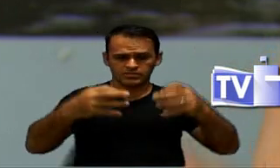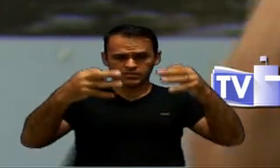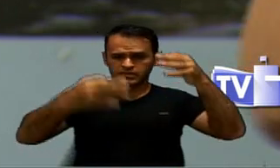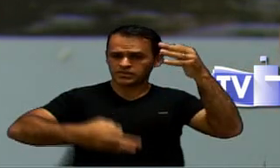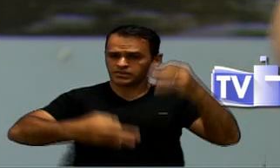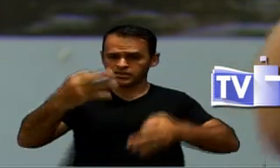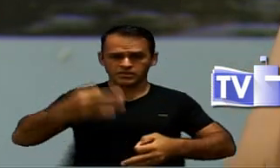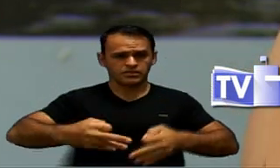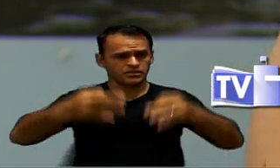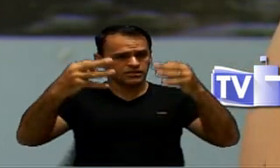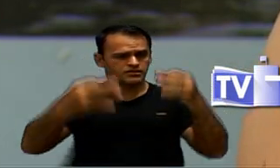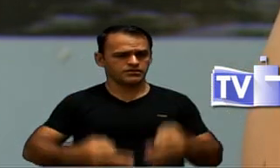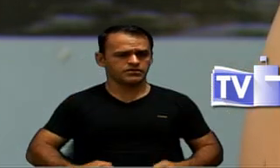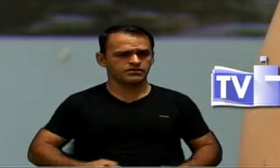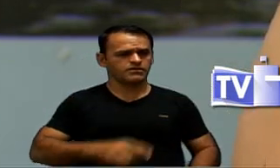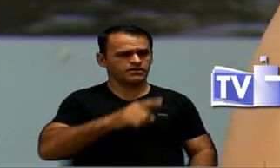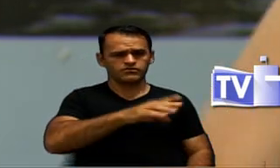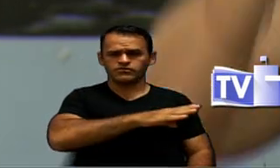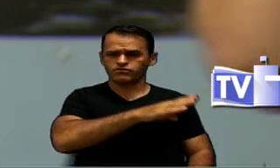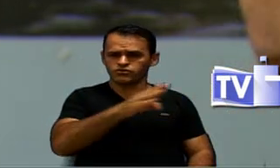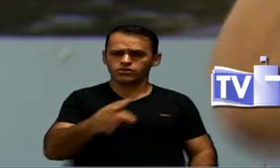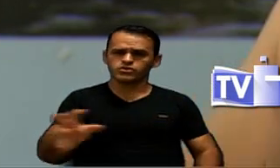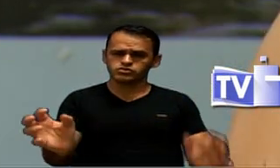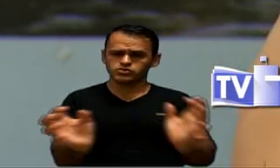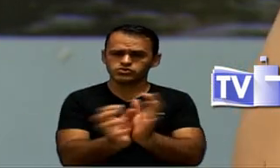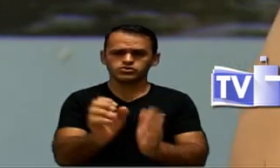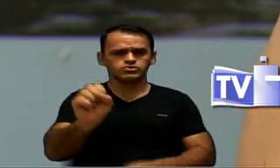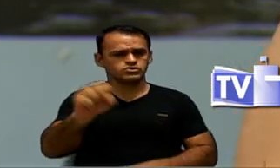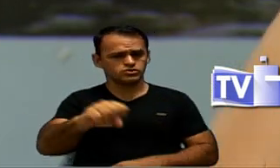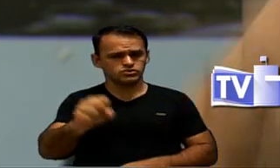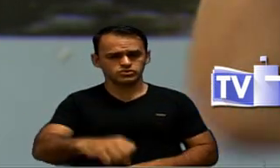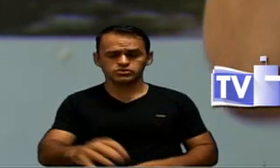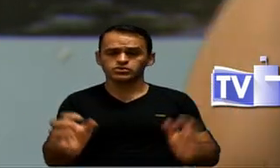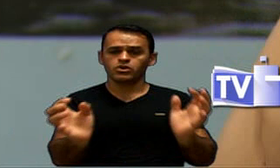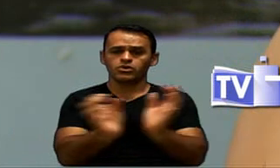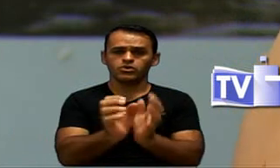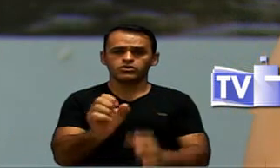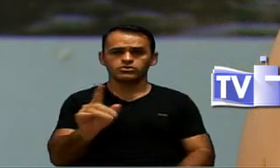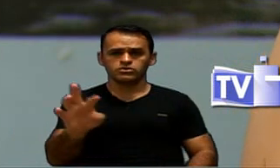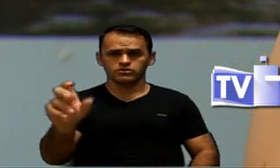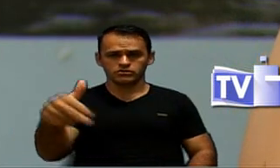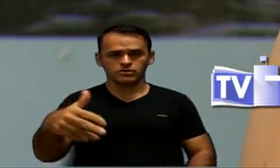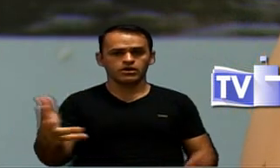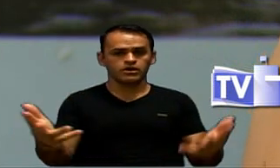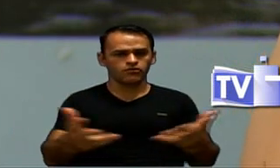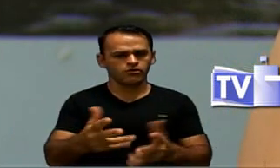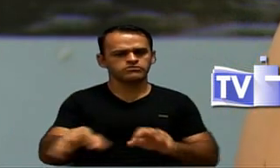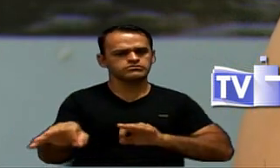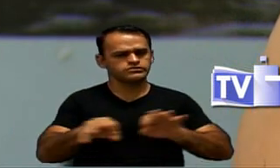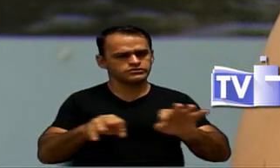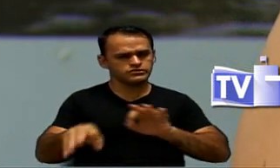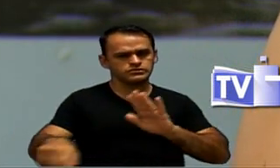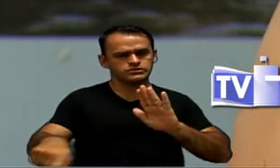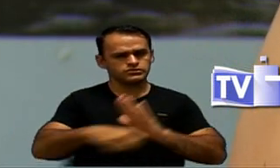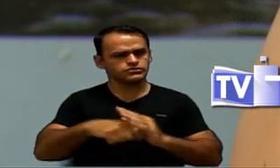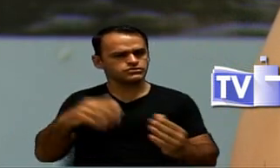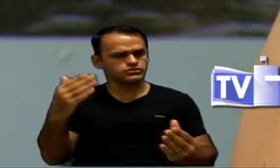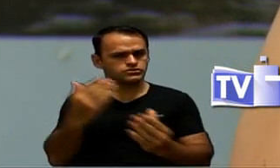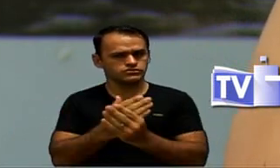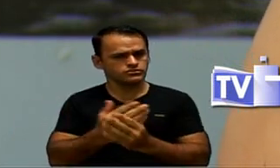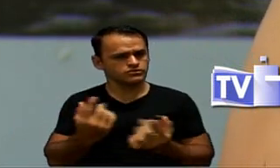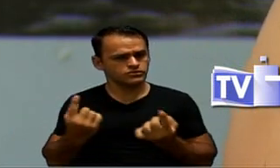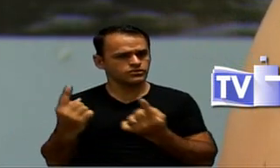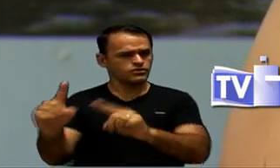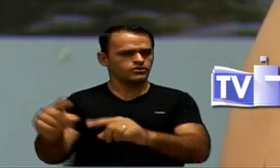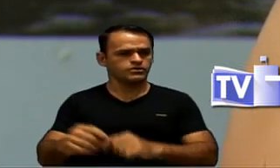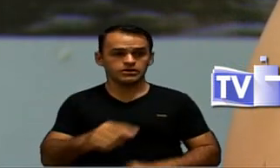até quem é, porque ela já foi para o SIM, ficou no SIM, ficou no SEREM, e agora eu estou fazendo o processo. E ela está morrendo de